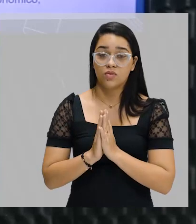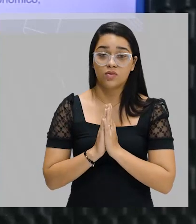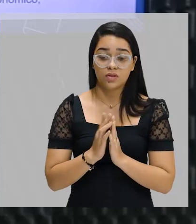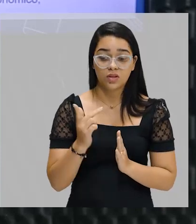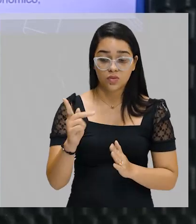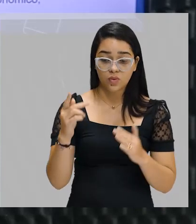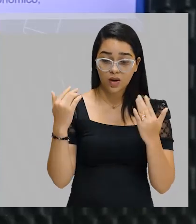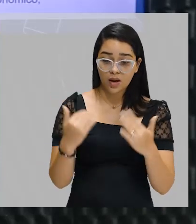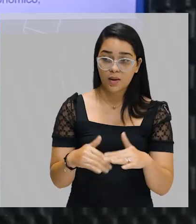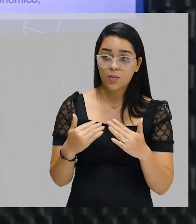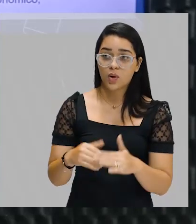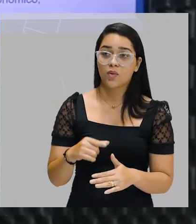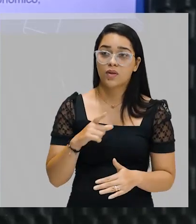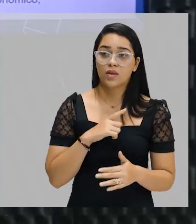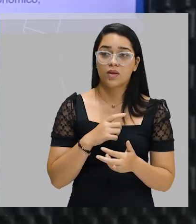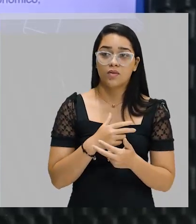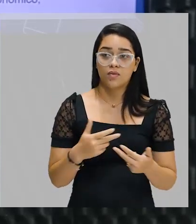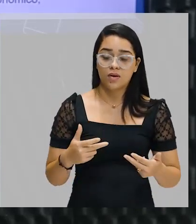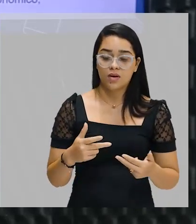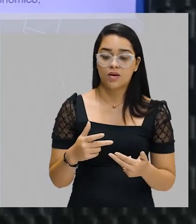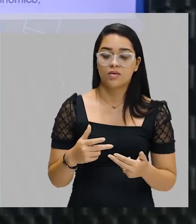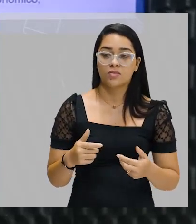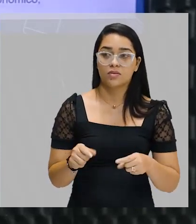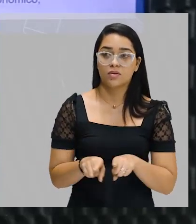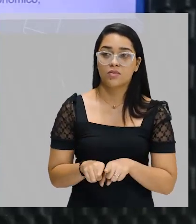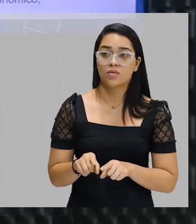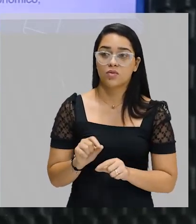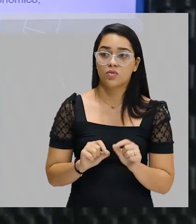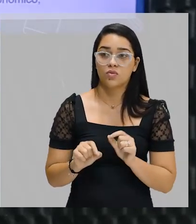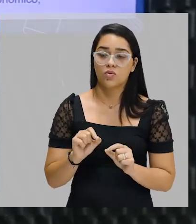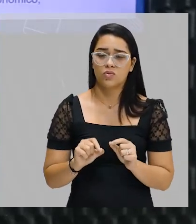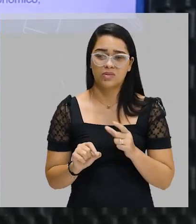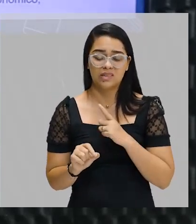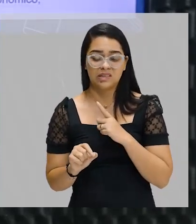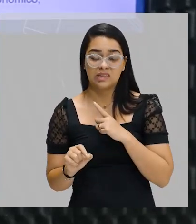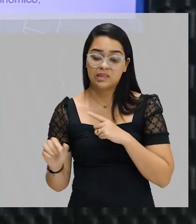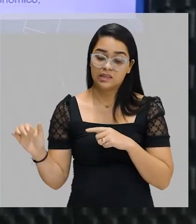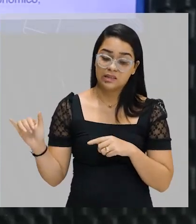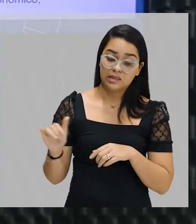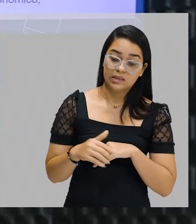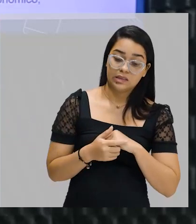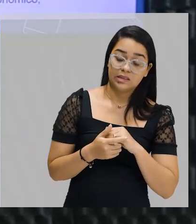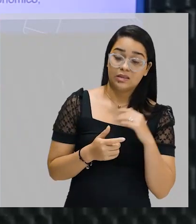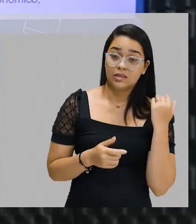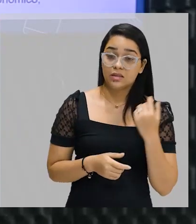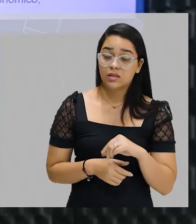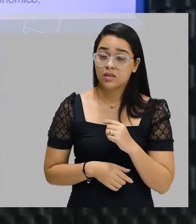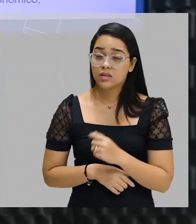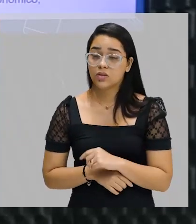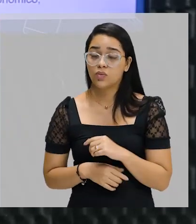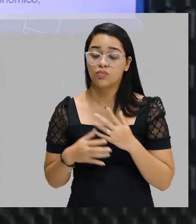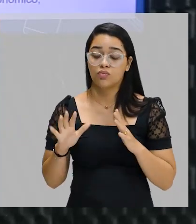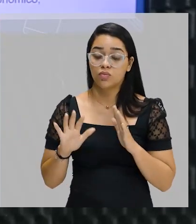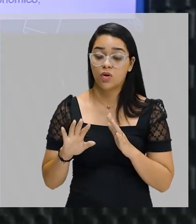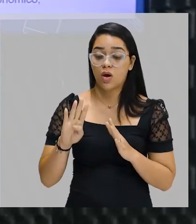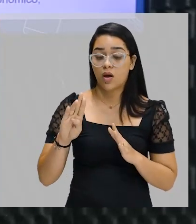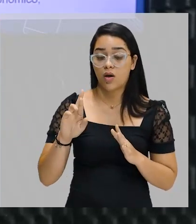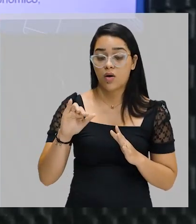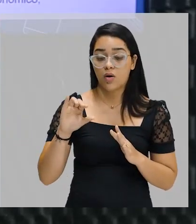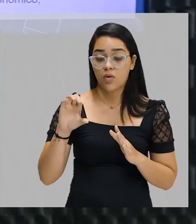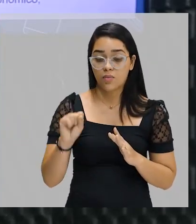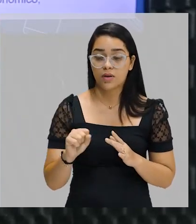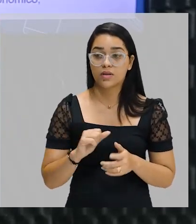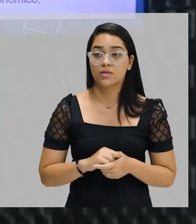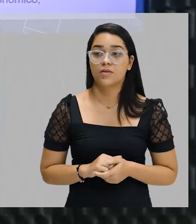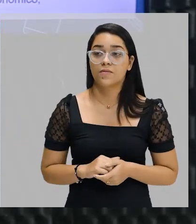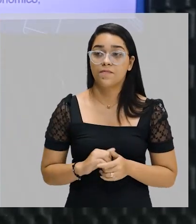tua prova, cai muito falando sobre isso, é a famosa casquinha de banana, a pegadinha do malandro, que tu não vai cair, que é o BRICS.